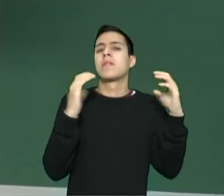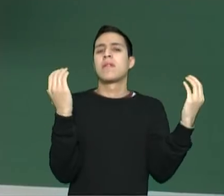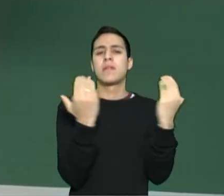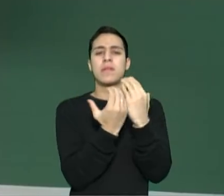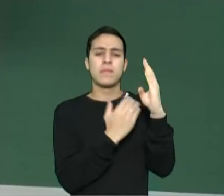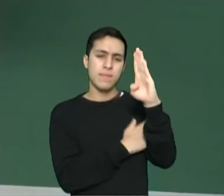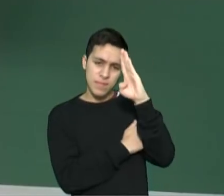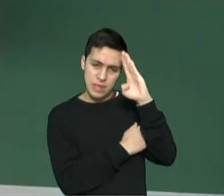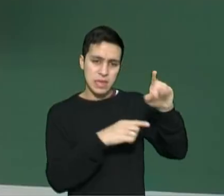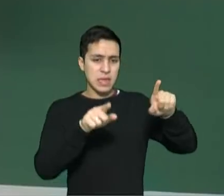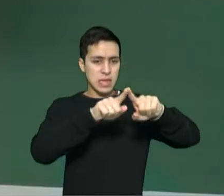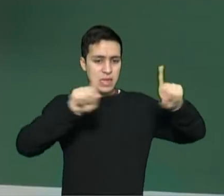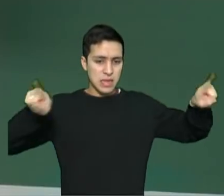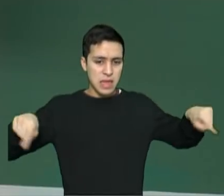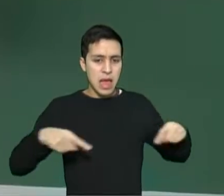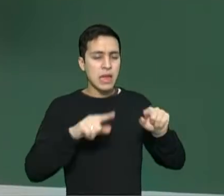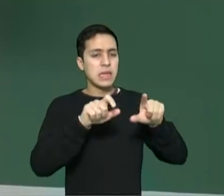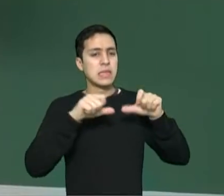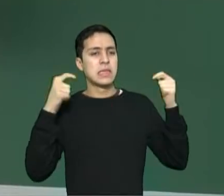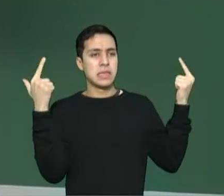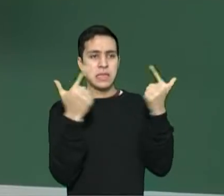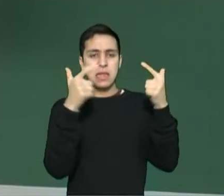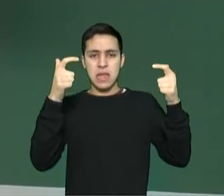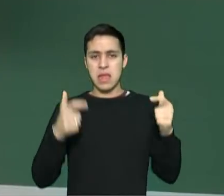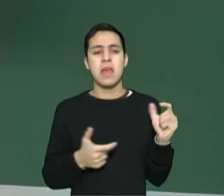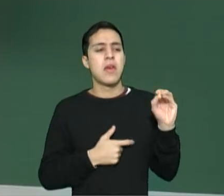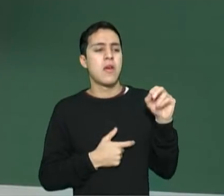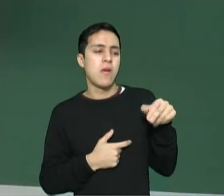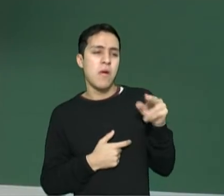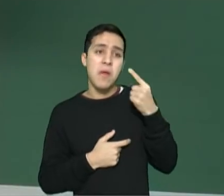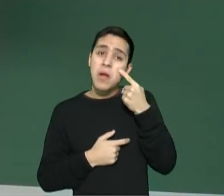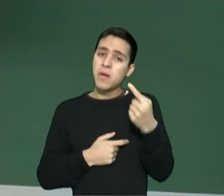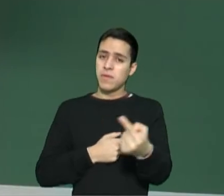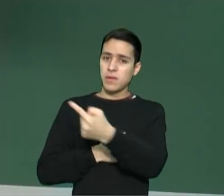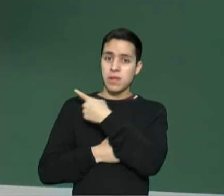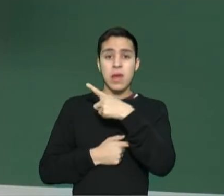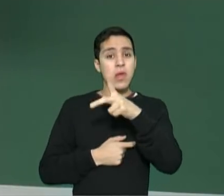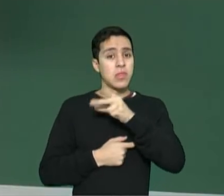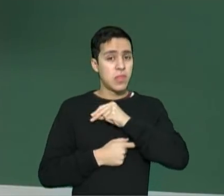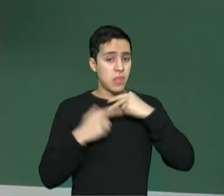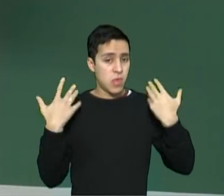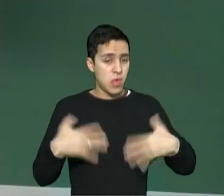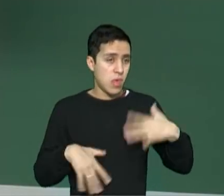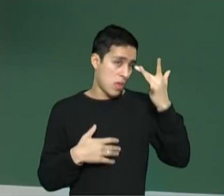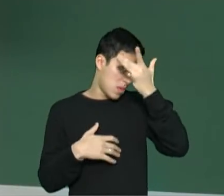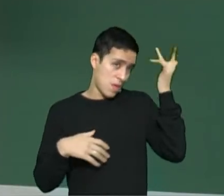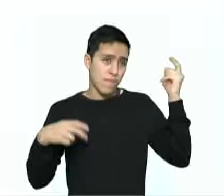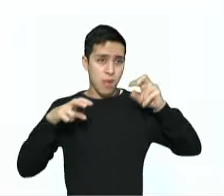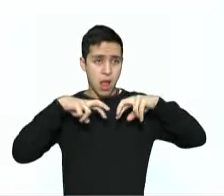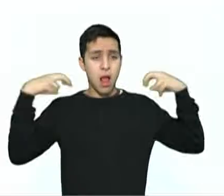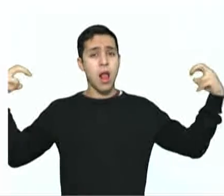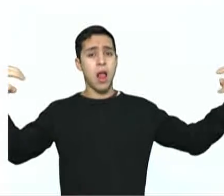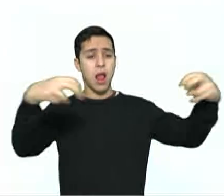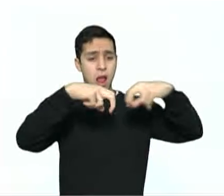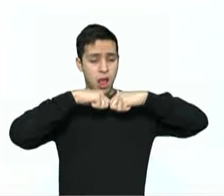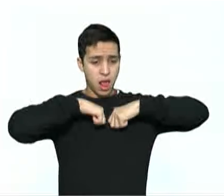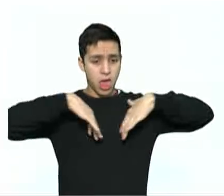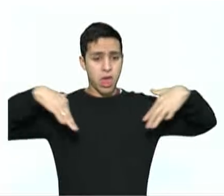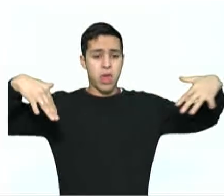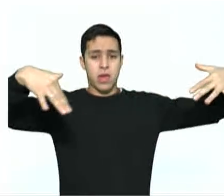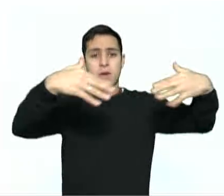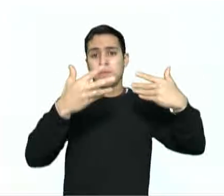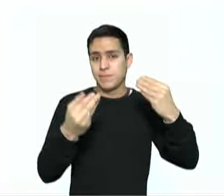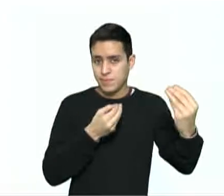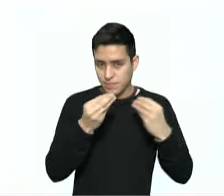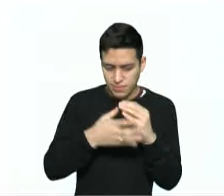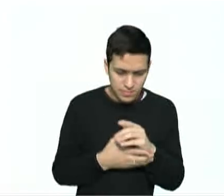principal sala de assembleia da ONU. Tirei esta foto até para vocês terem uma noção. Olha a quantidade de pessoas sentadas. Ali,